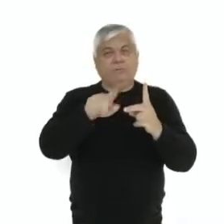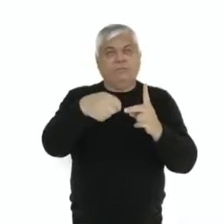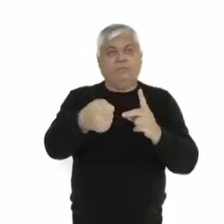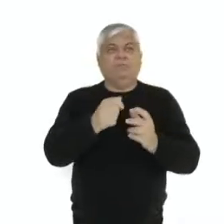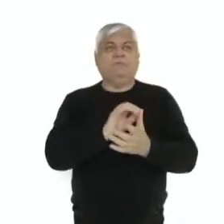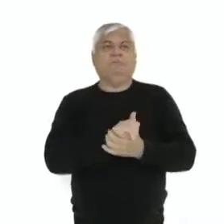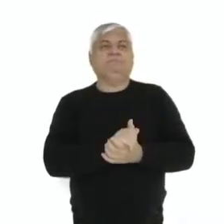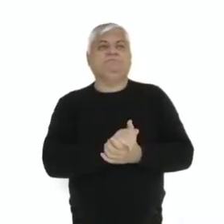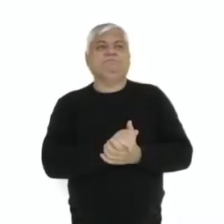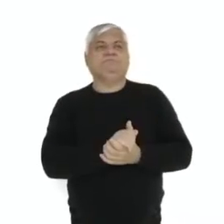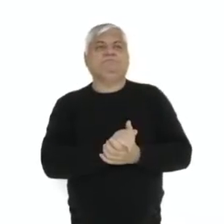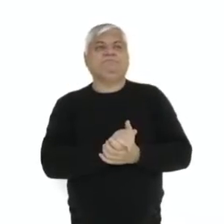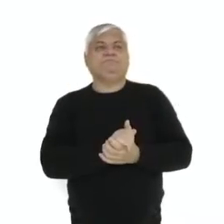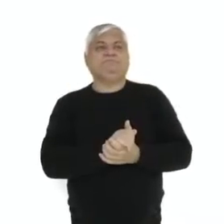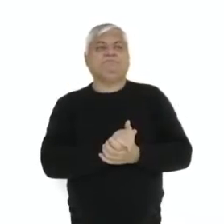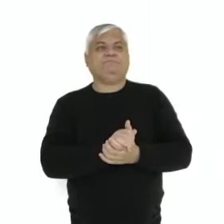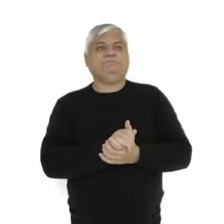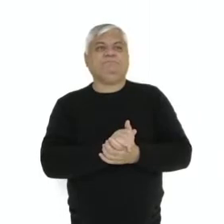comigo.